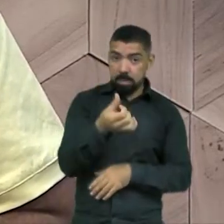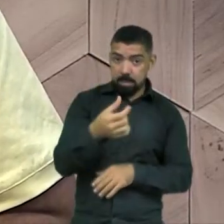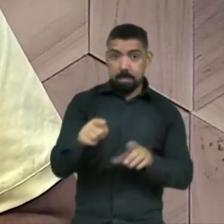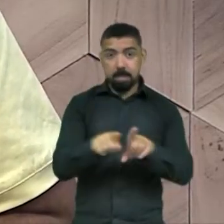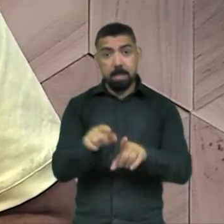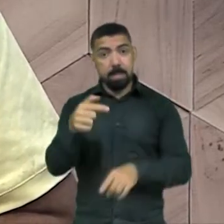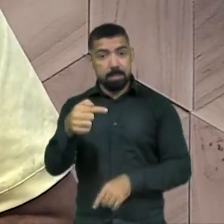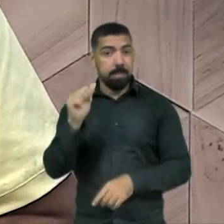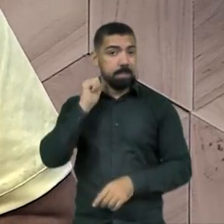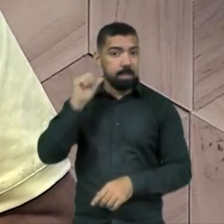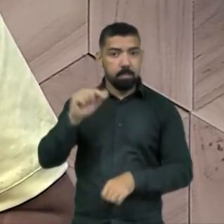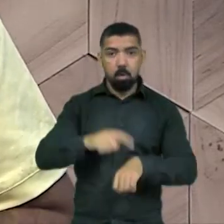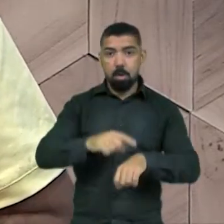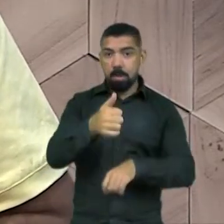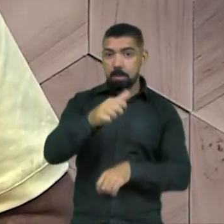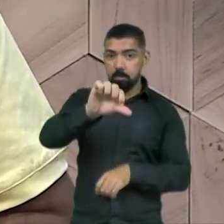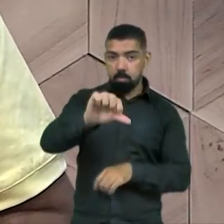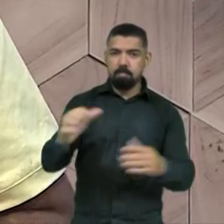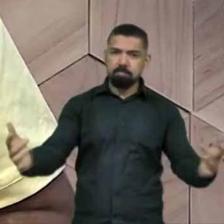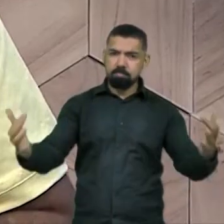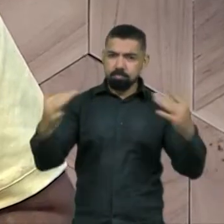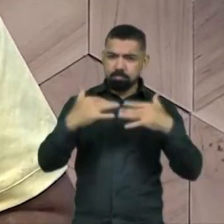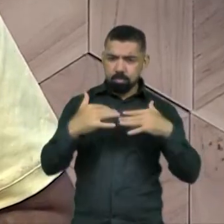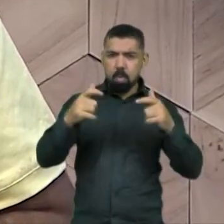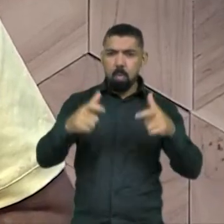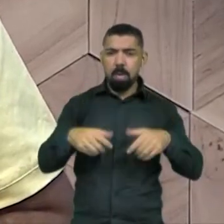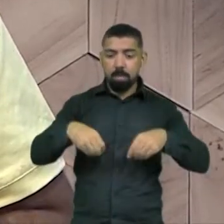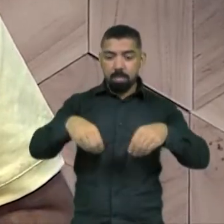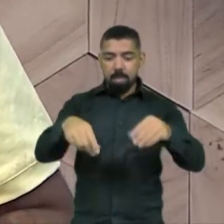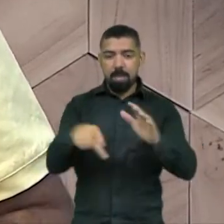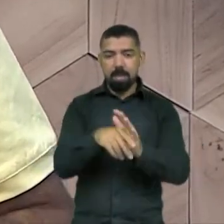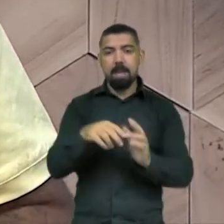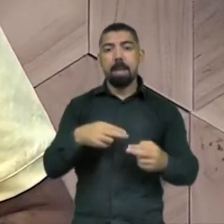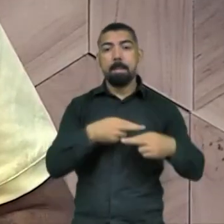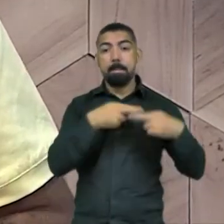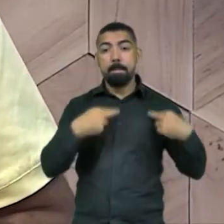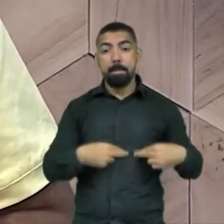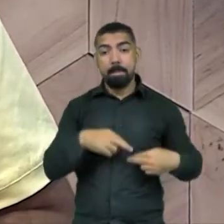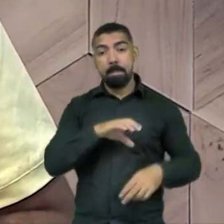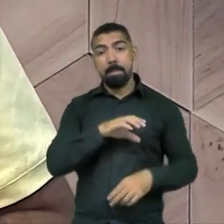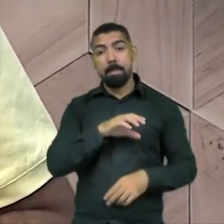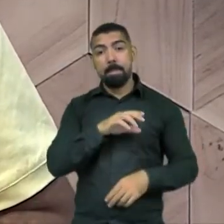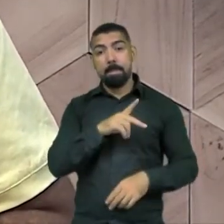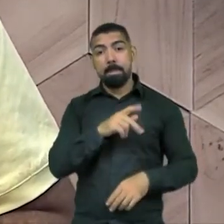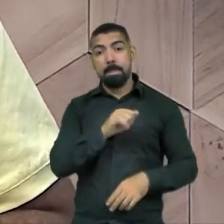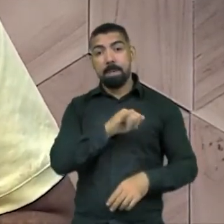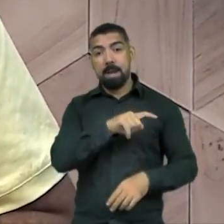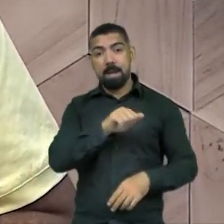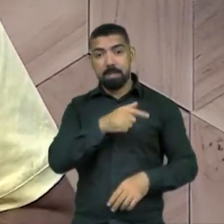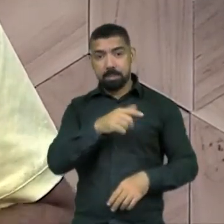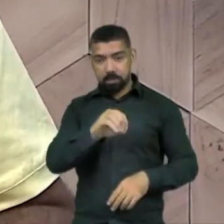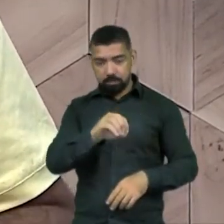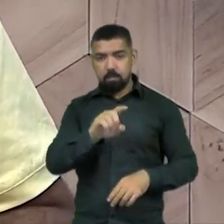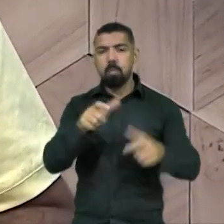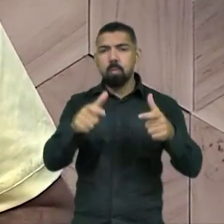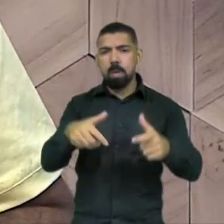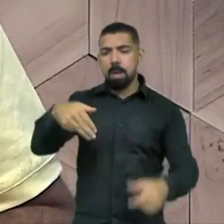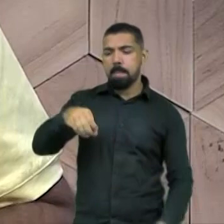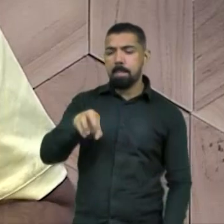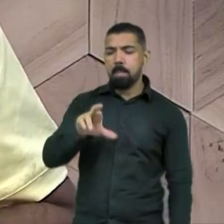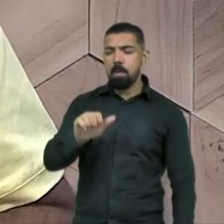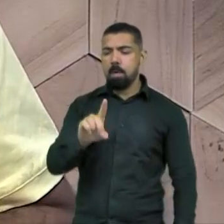abril, às 19 horas, estar presente na Terra da Paixão, como também a Terra do Vaqueiro, Morada Nova, para, junto